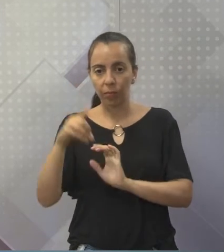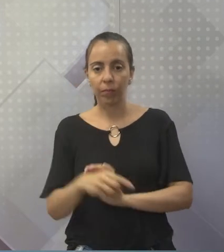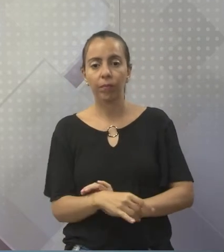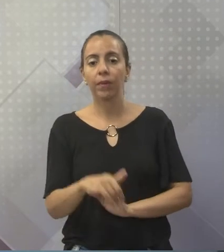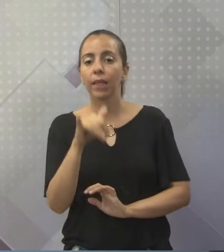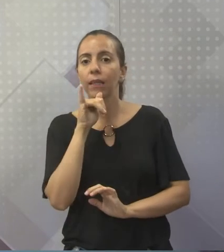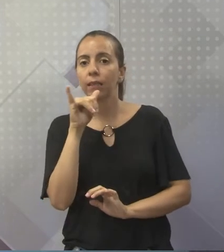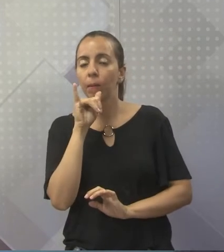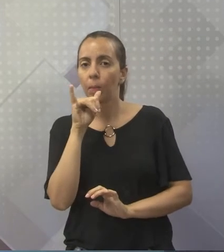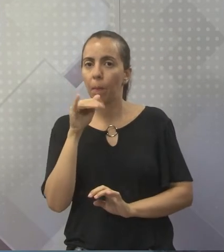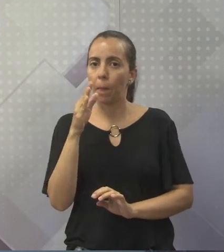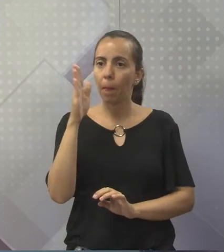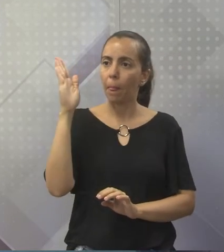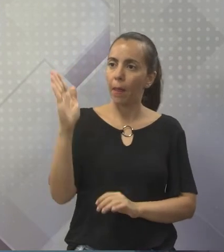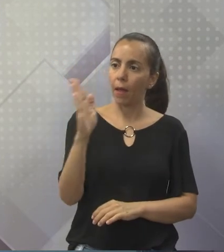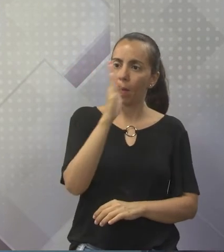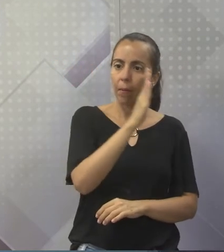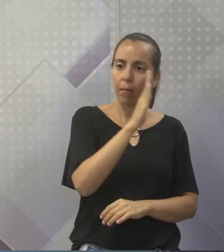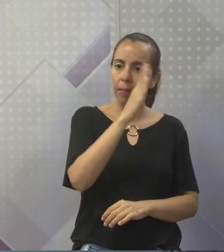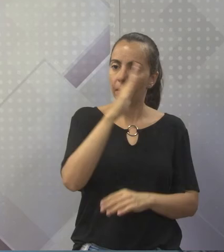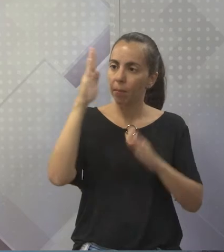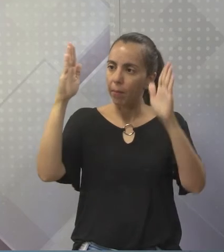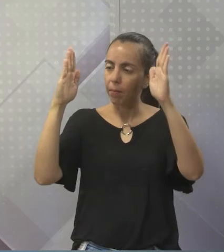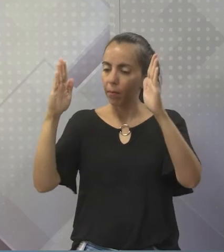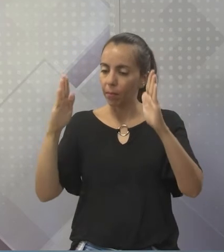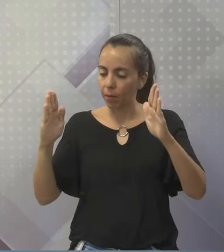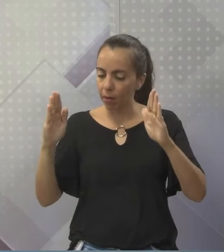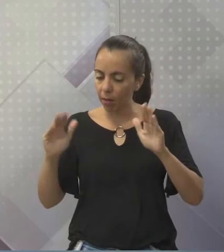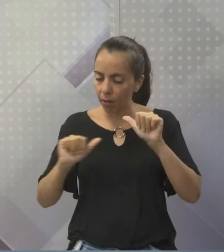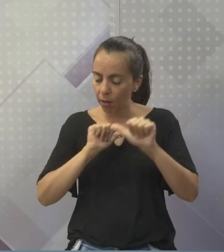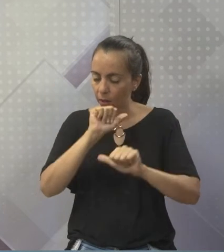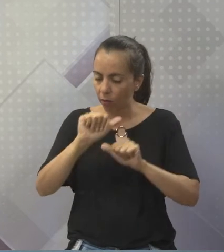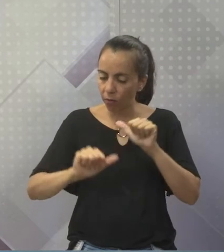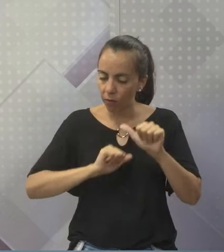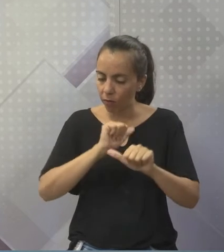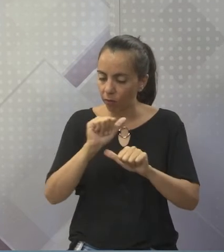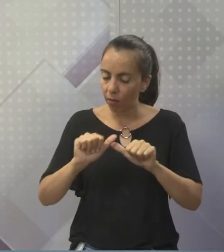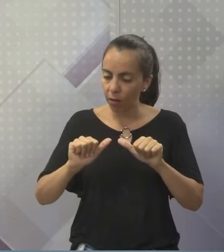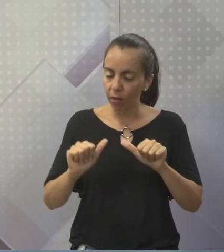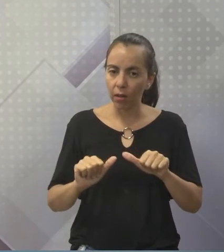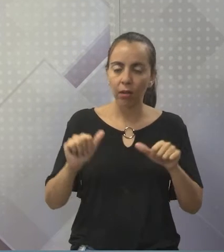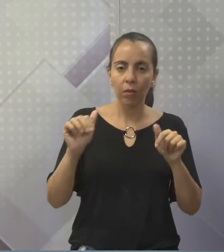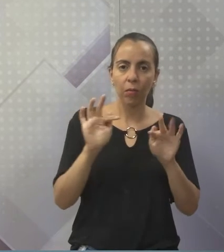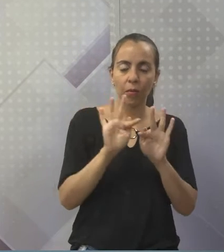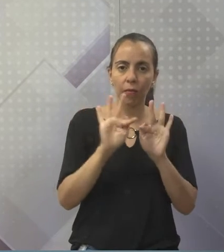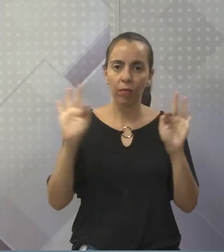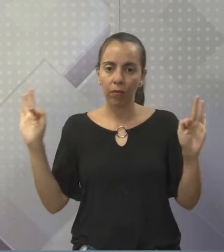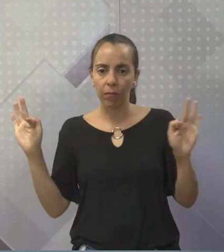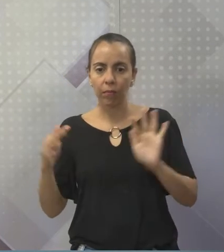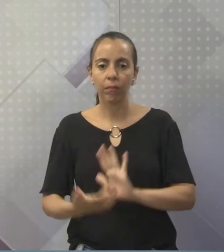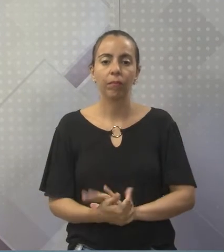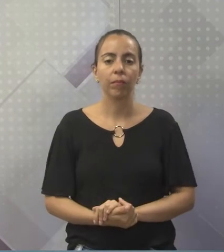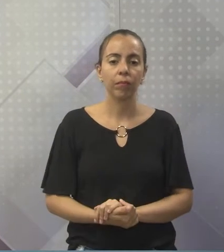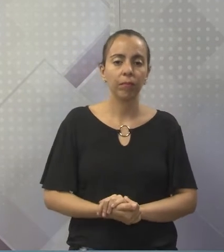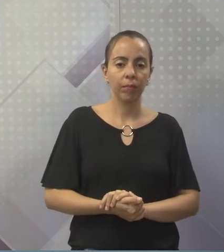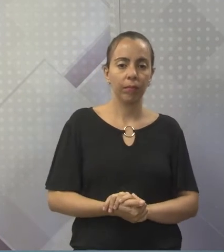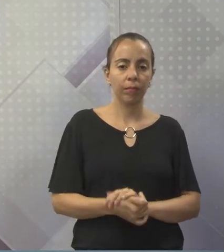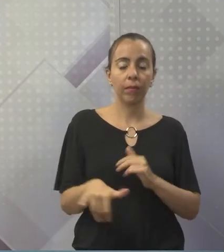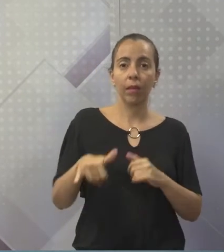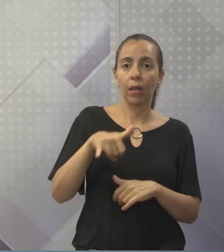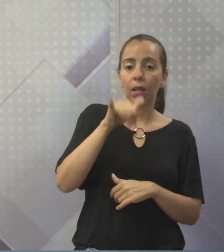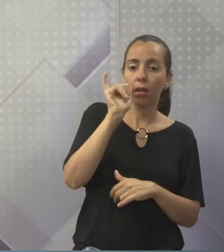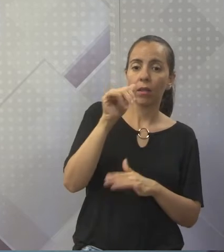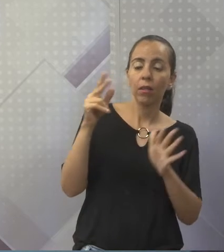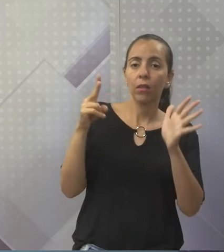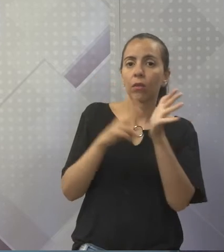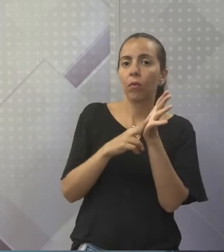tabelinha e transformar em uma fórmula. Y igual. Bem, independente de quanto ele vender, ele vai